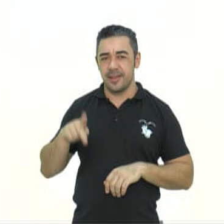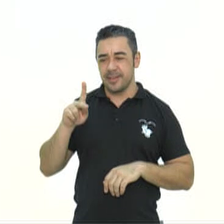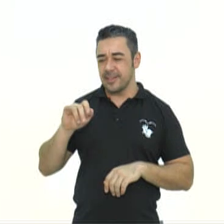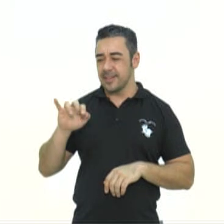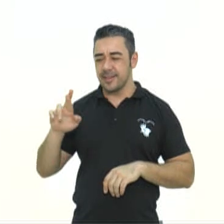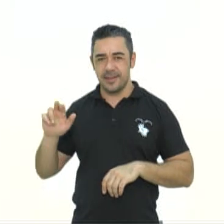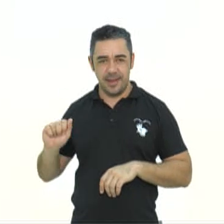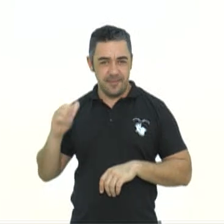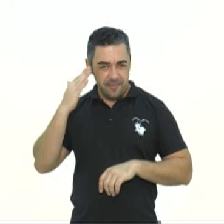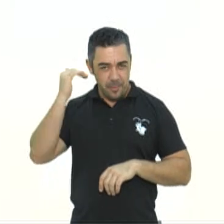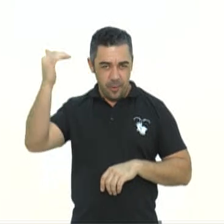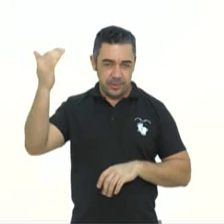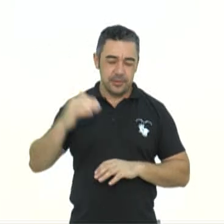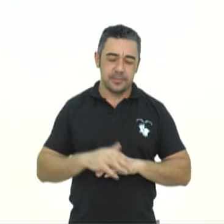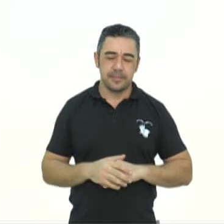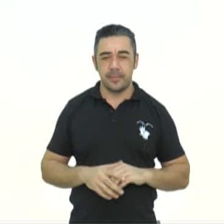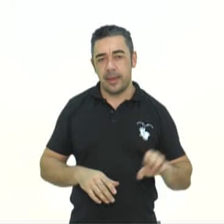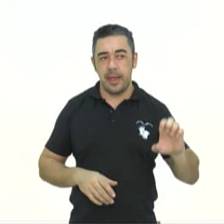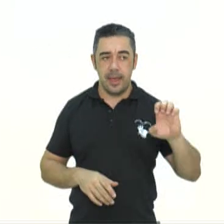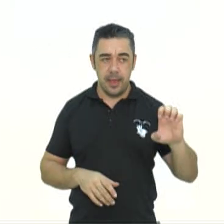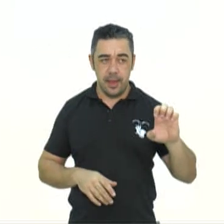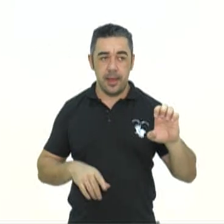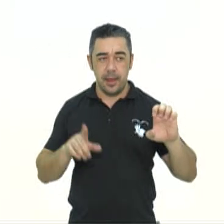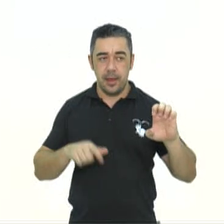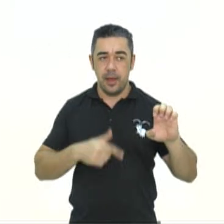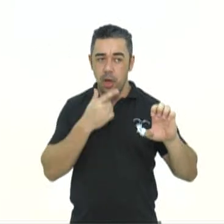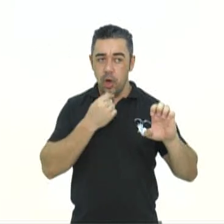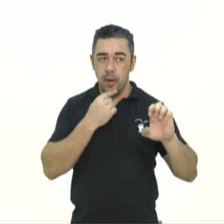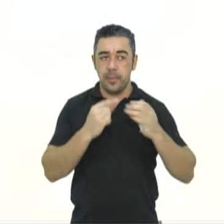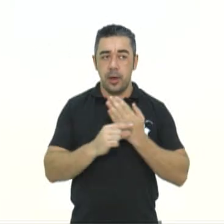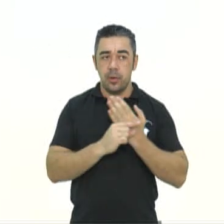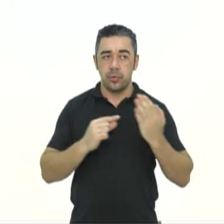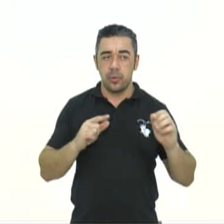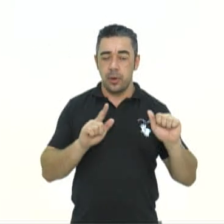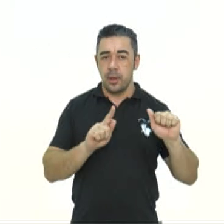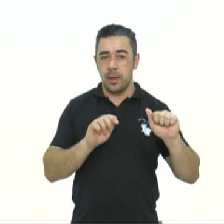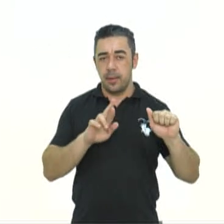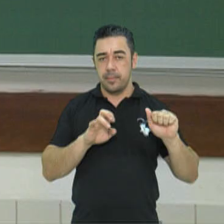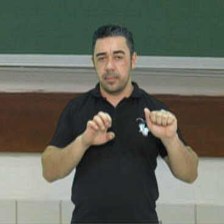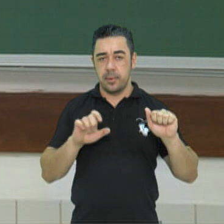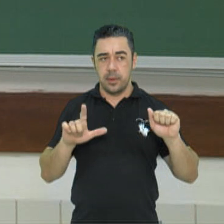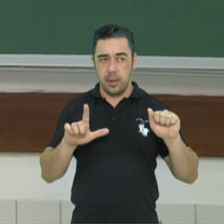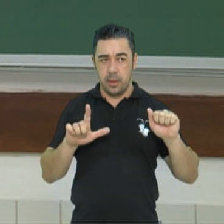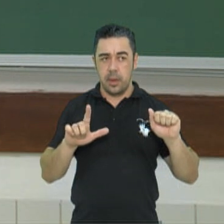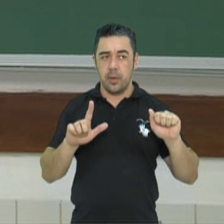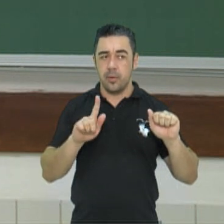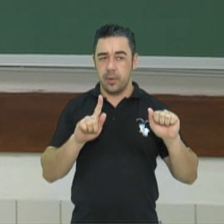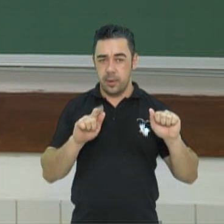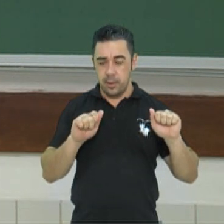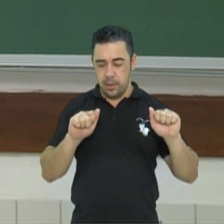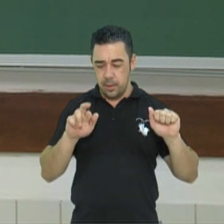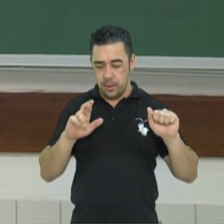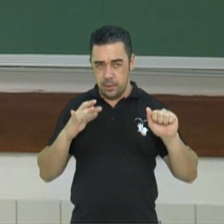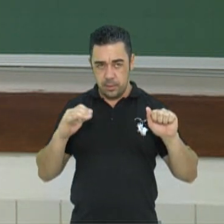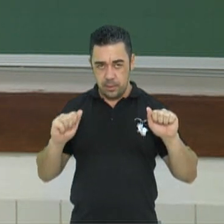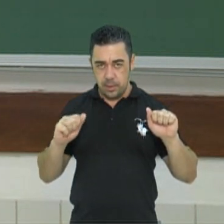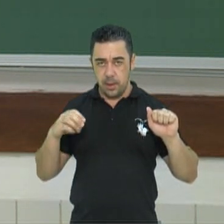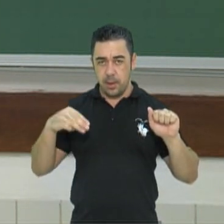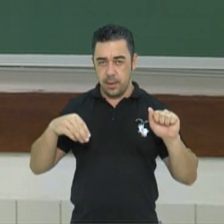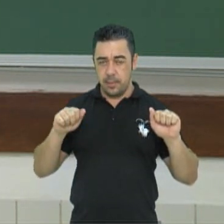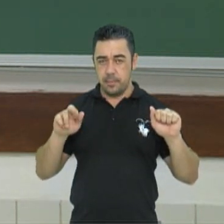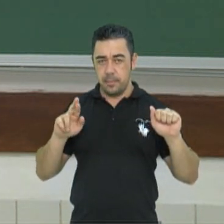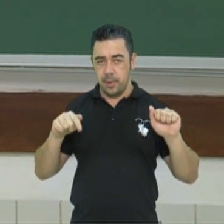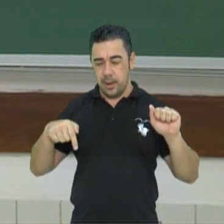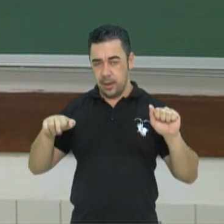Shakira. Letra E, eu acho que vocês talvez não o conheçam, mas vocês irão conhecê-lo hoje, que é um